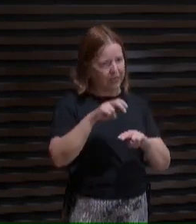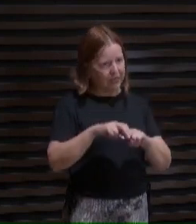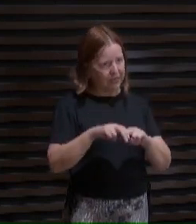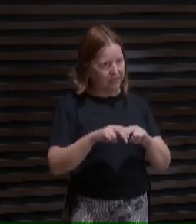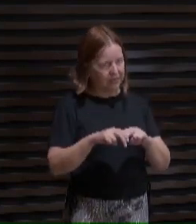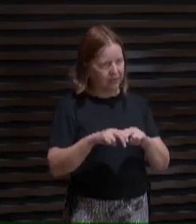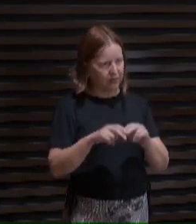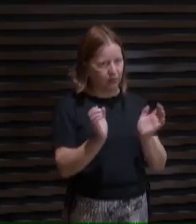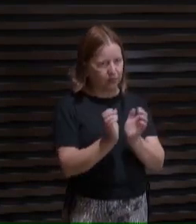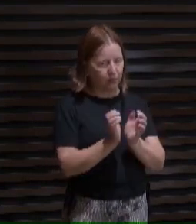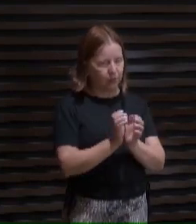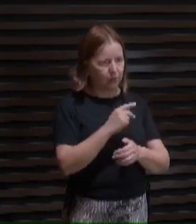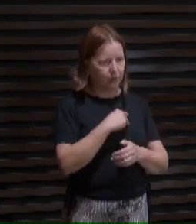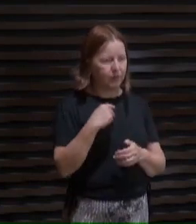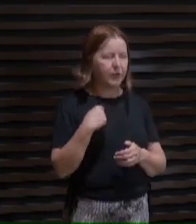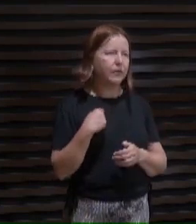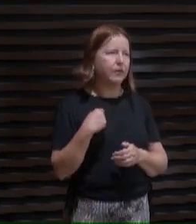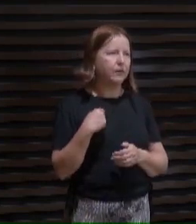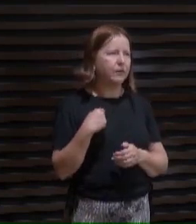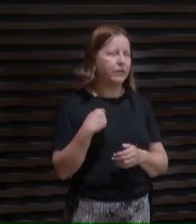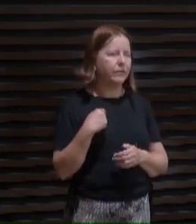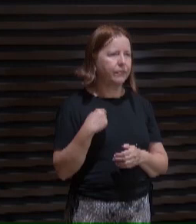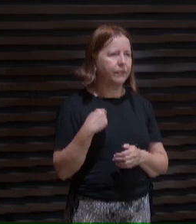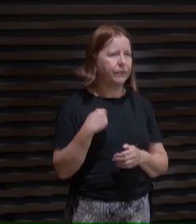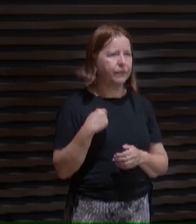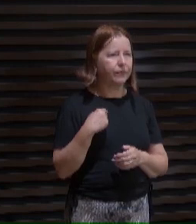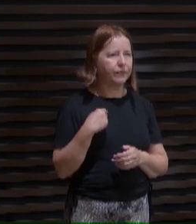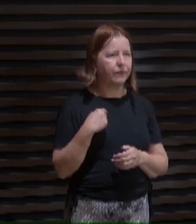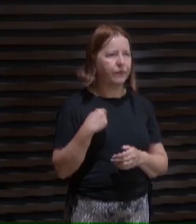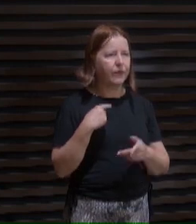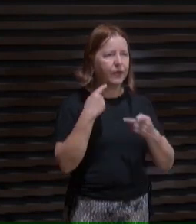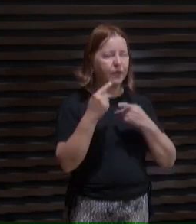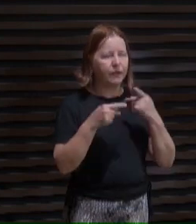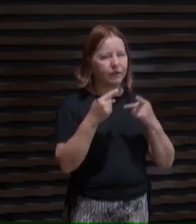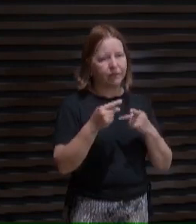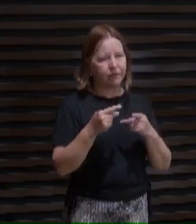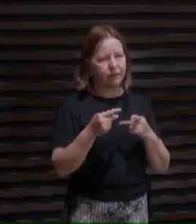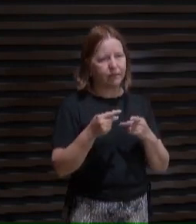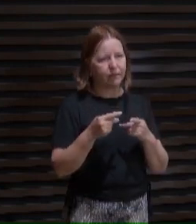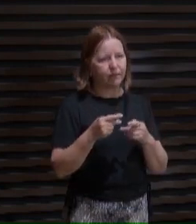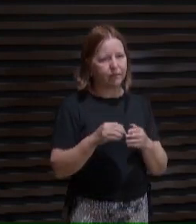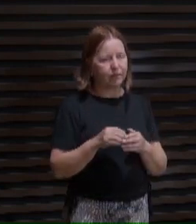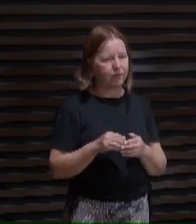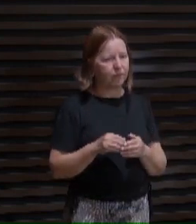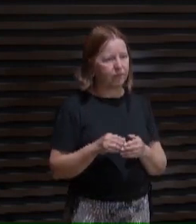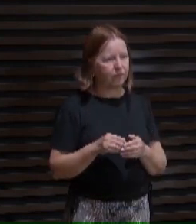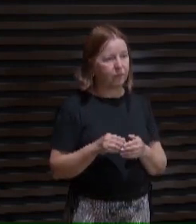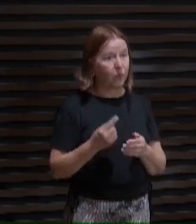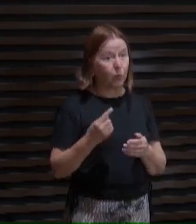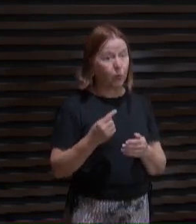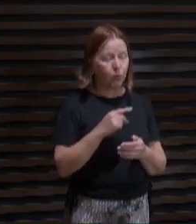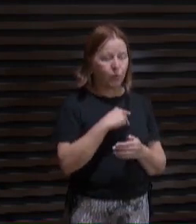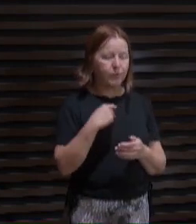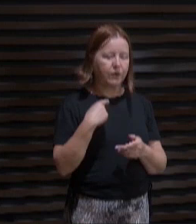Chapel, não é Grace Community, né? Grace Church. Aí ele contou esse caso. Um dos pastores